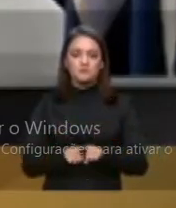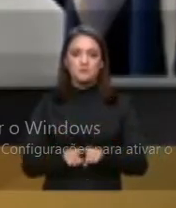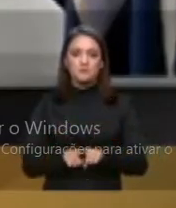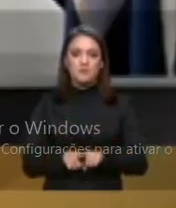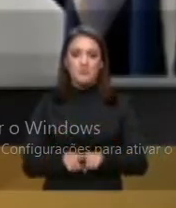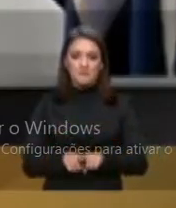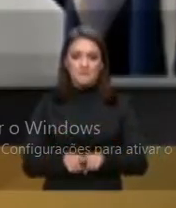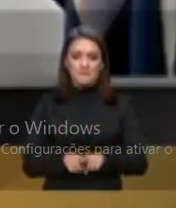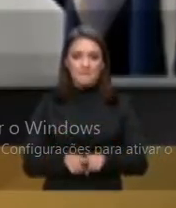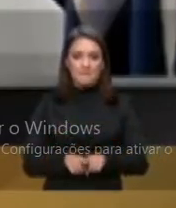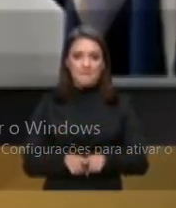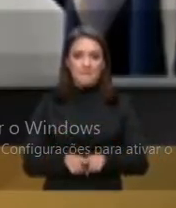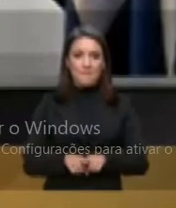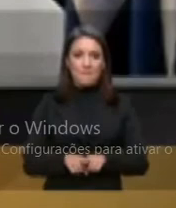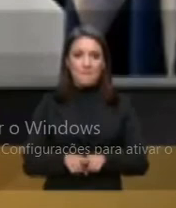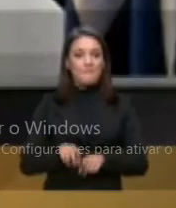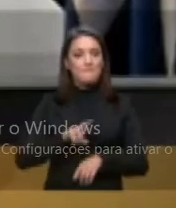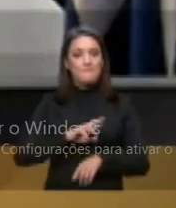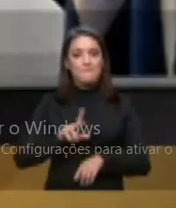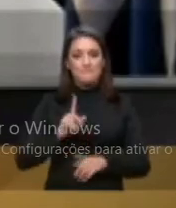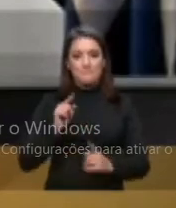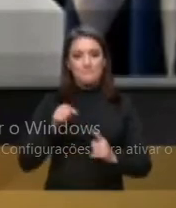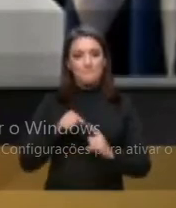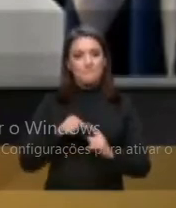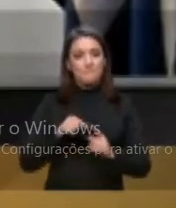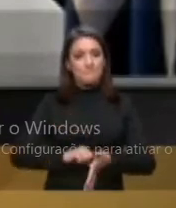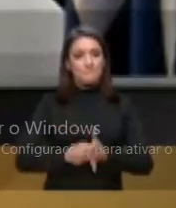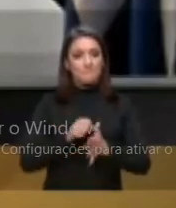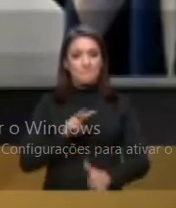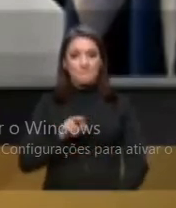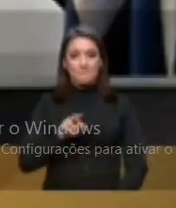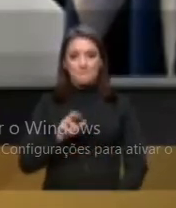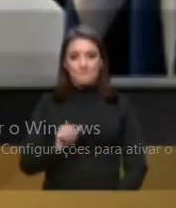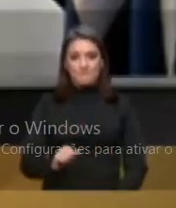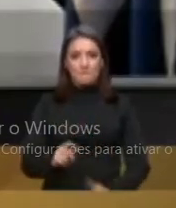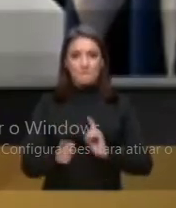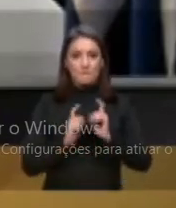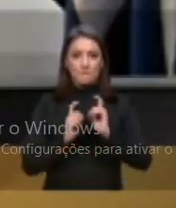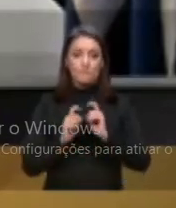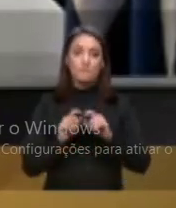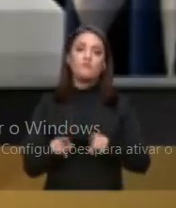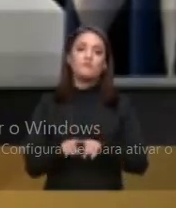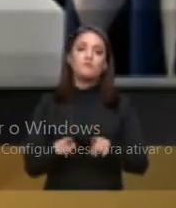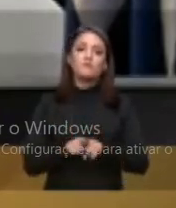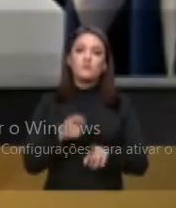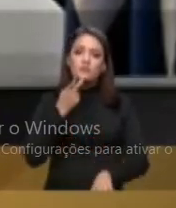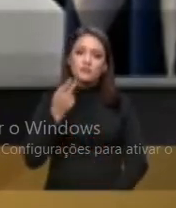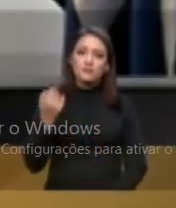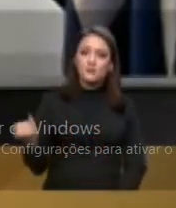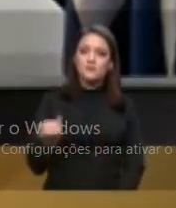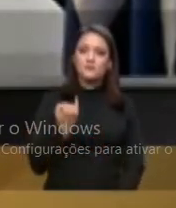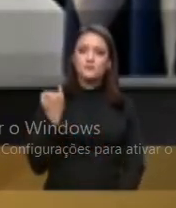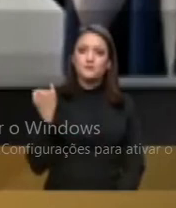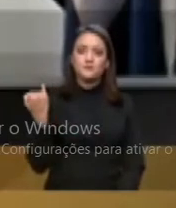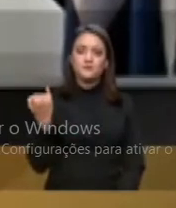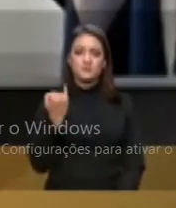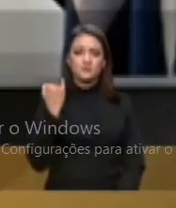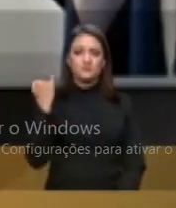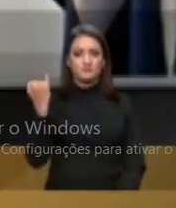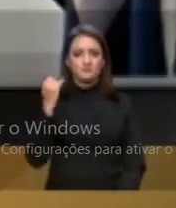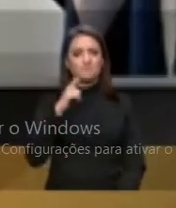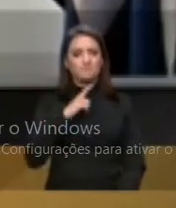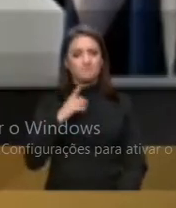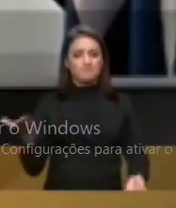e, evidentemente, nesse aspecto, não objeto de veto pelo Poder Executivo. Outro sim, registro